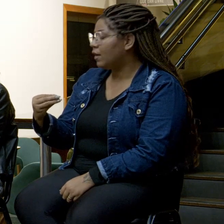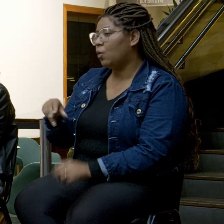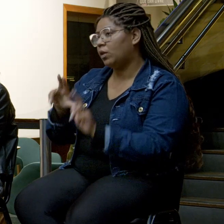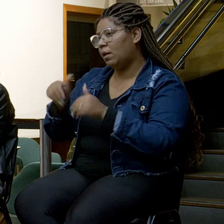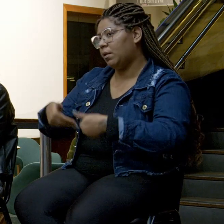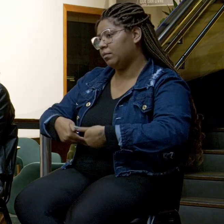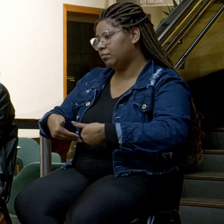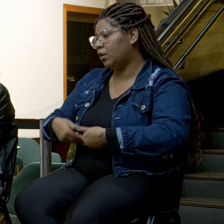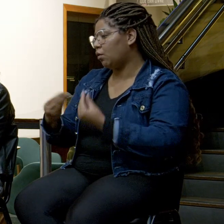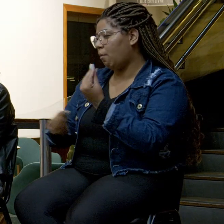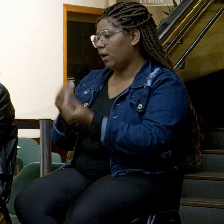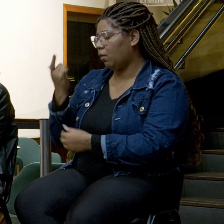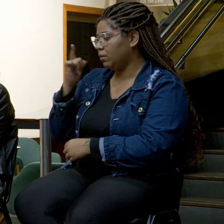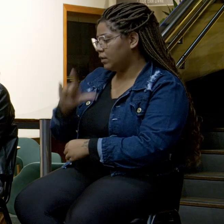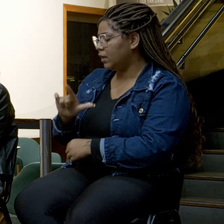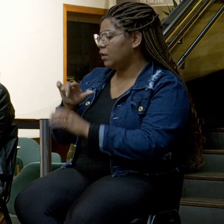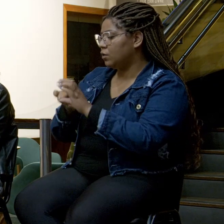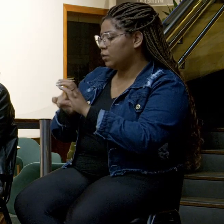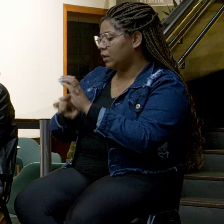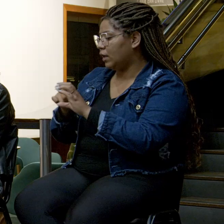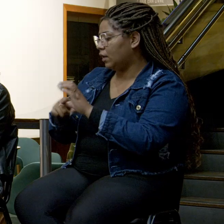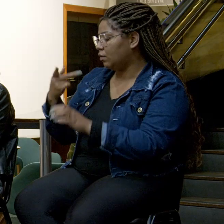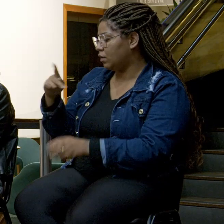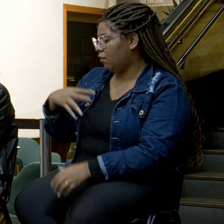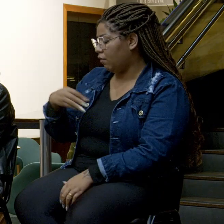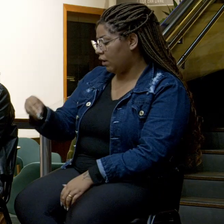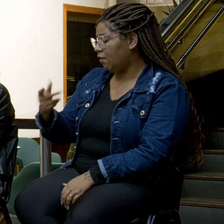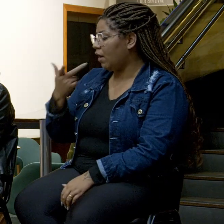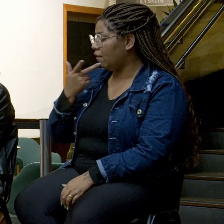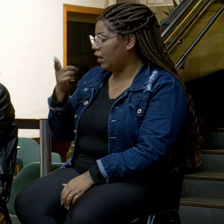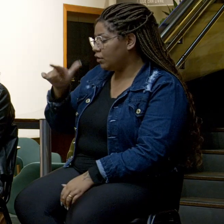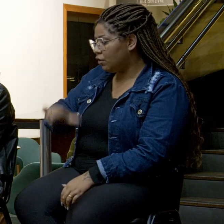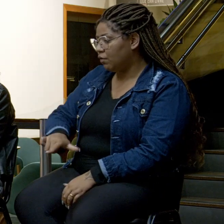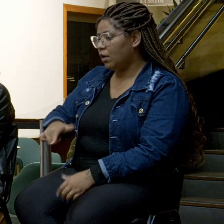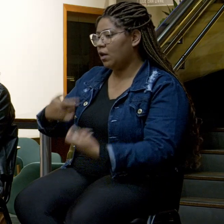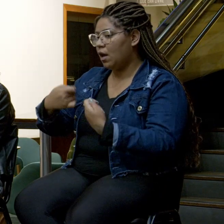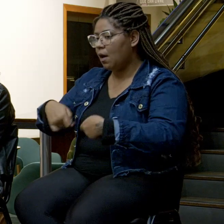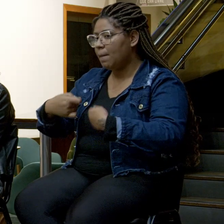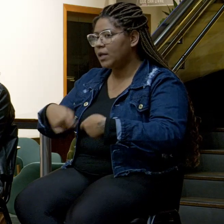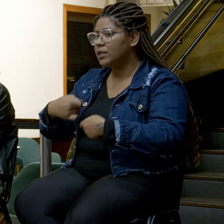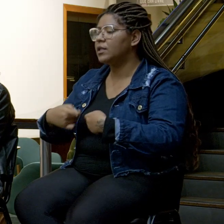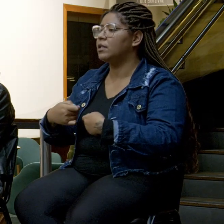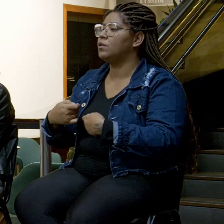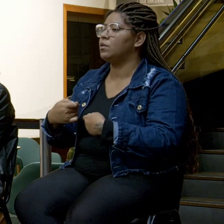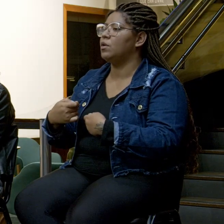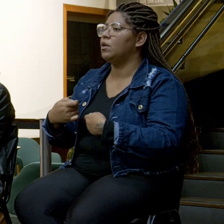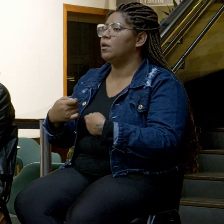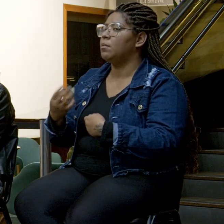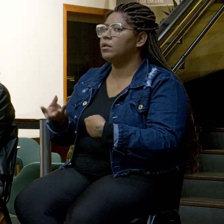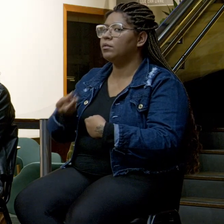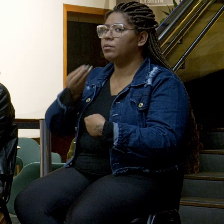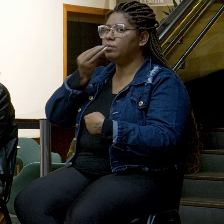de trazer alimento para os filhos, e ela comenta, eu tenho que conter a minha ânsia e fecho a